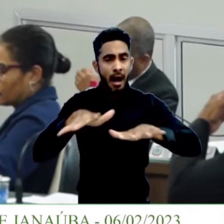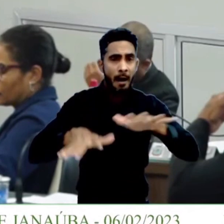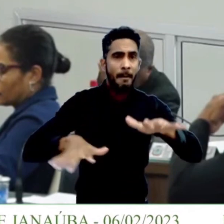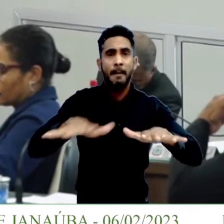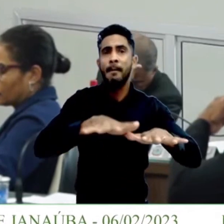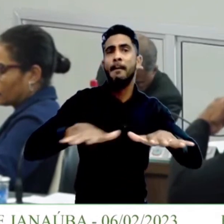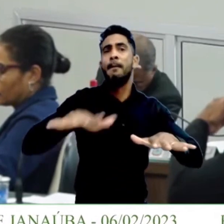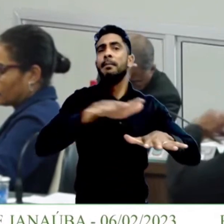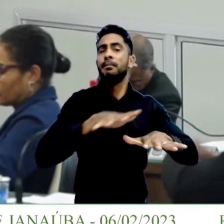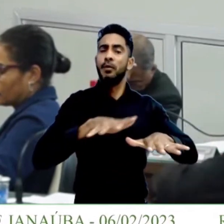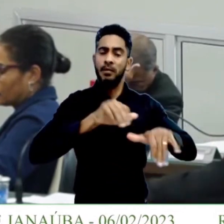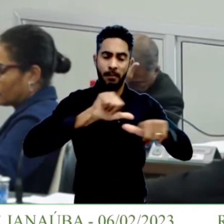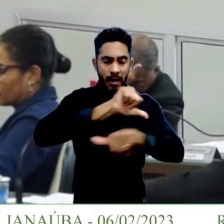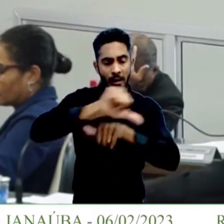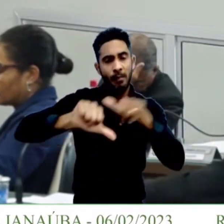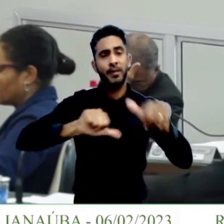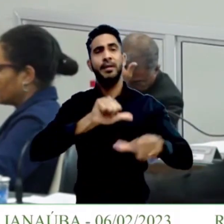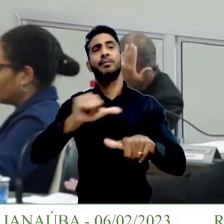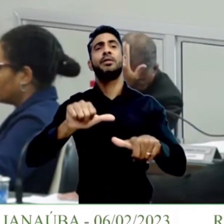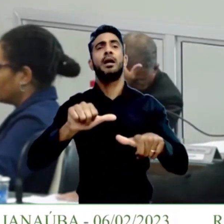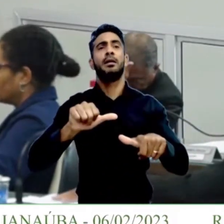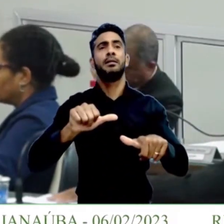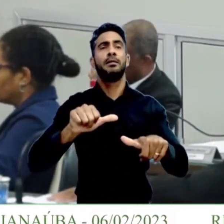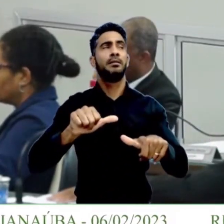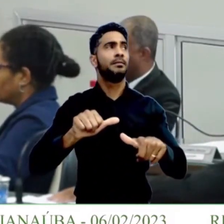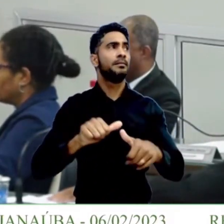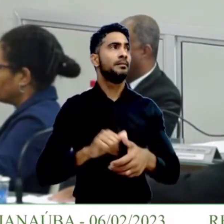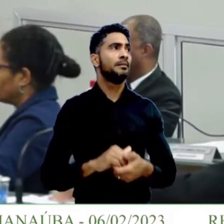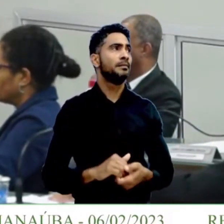eficientes, para poder mudar essa situação.